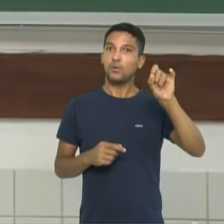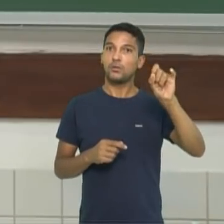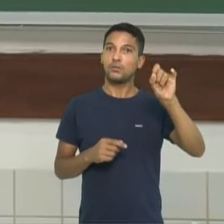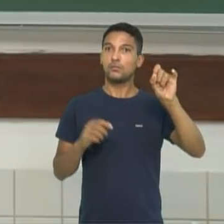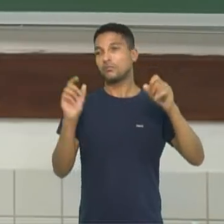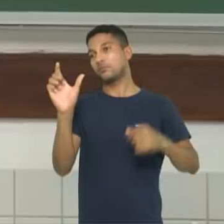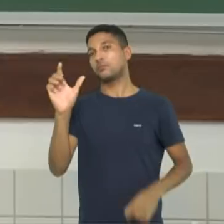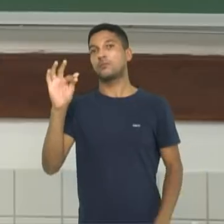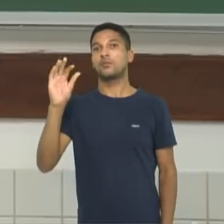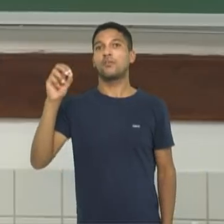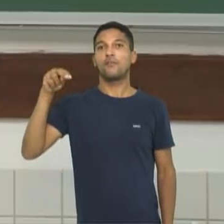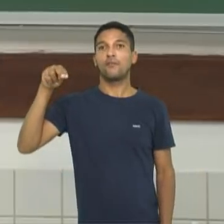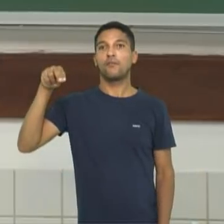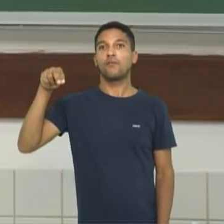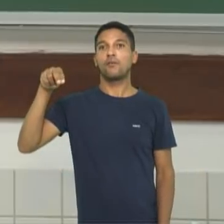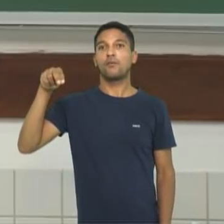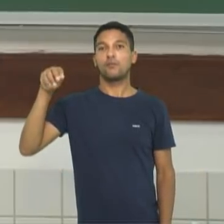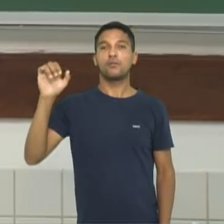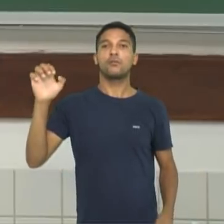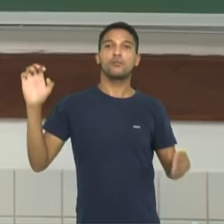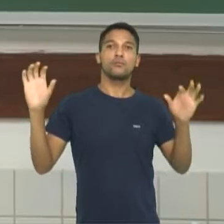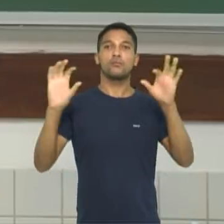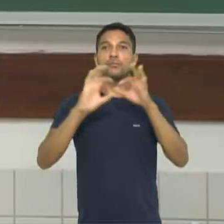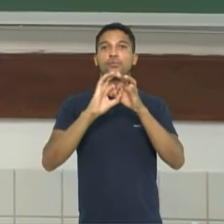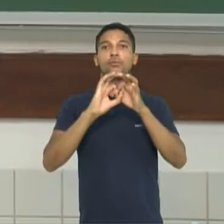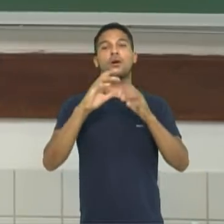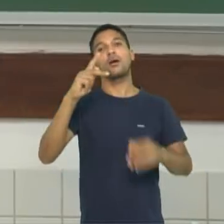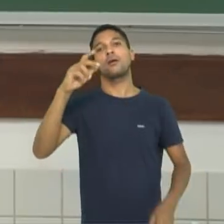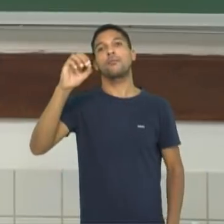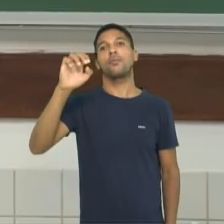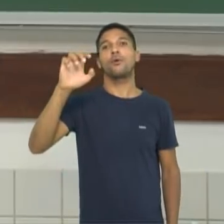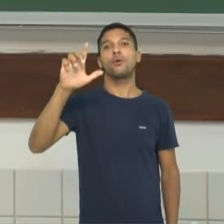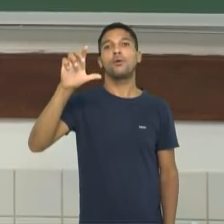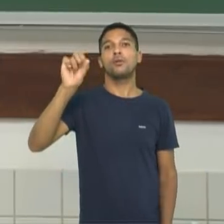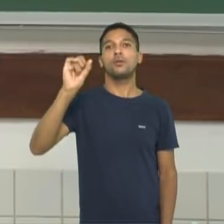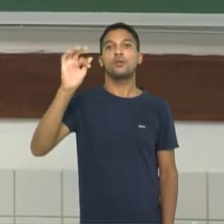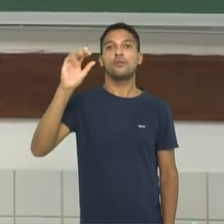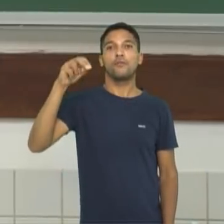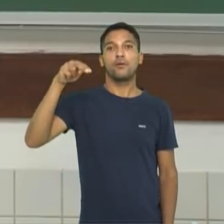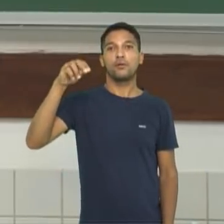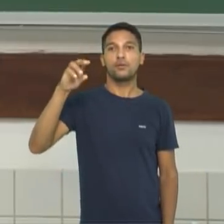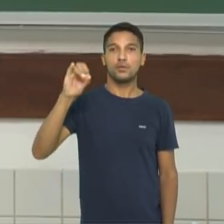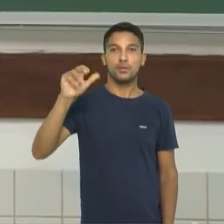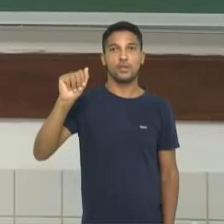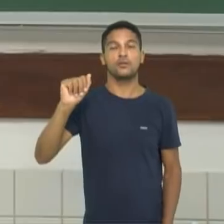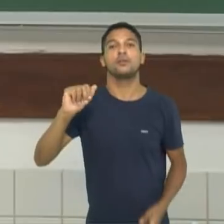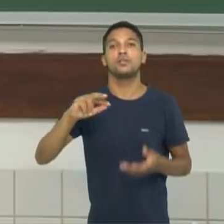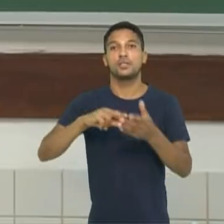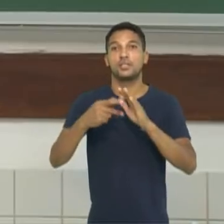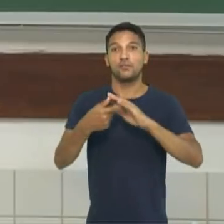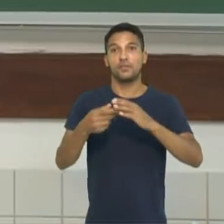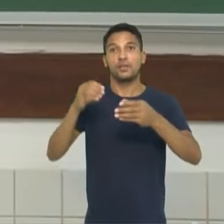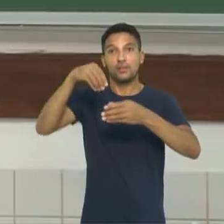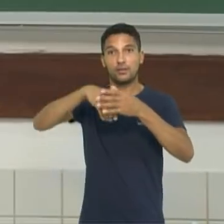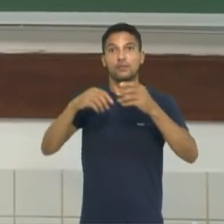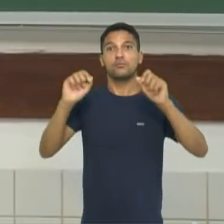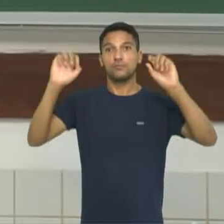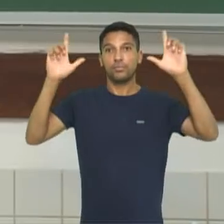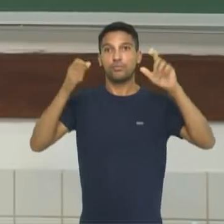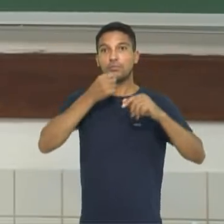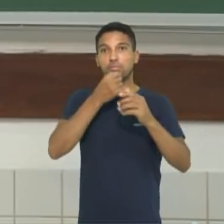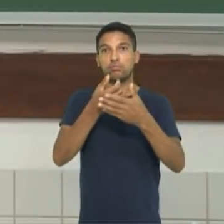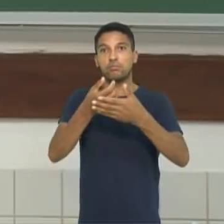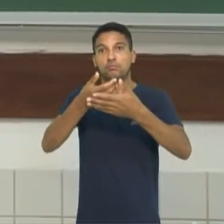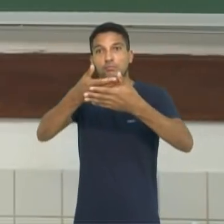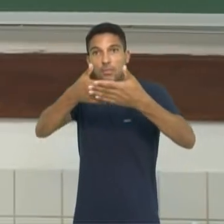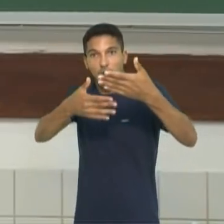gente tem que múltiplas vozes serão ouvidas, serão lidas, né, dentro de uma reportagem. Então, por isso